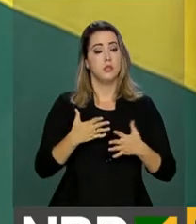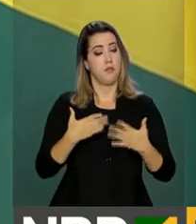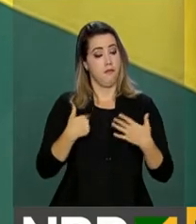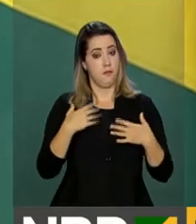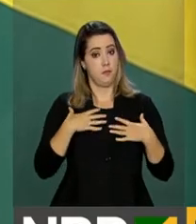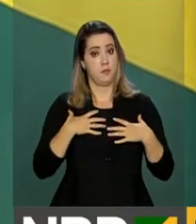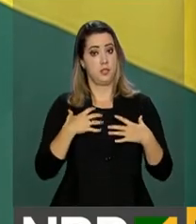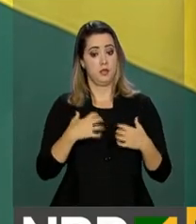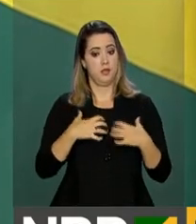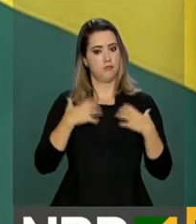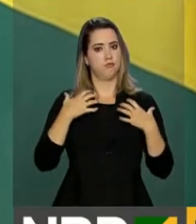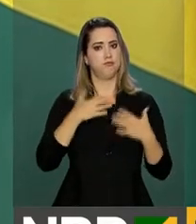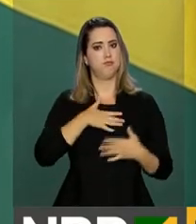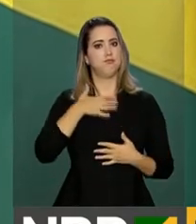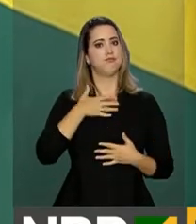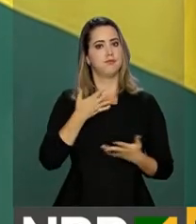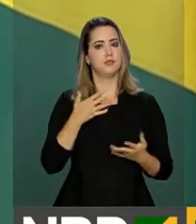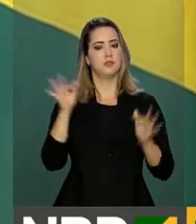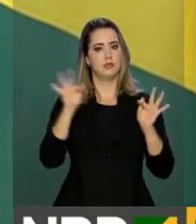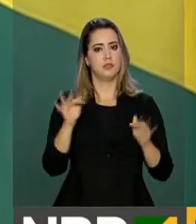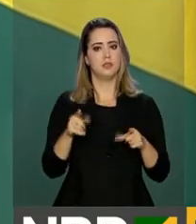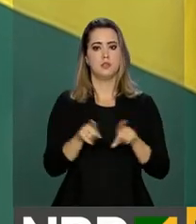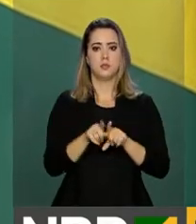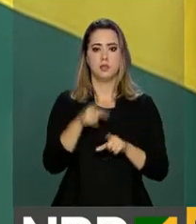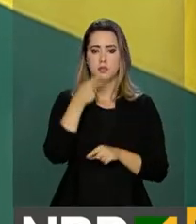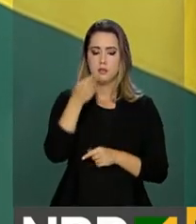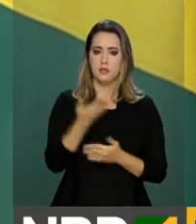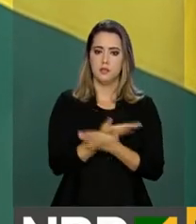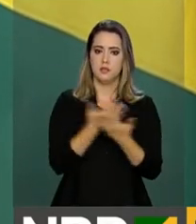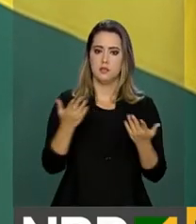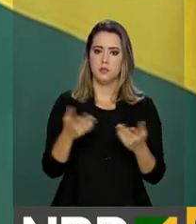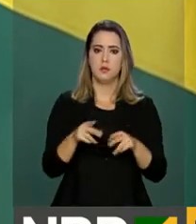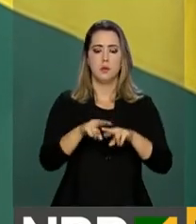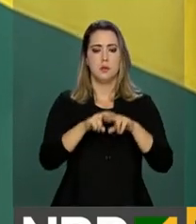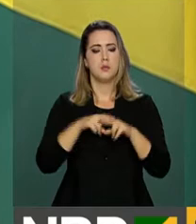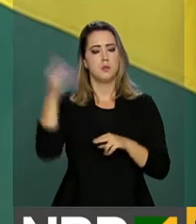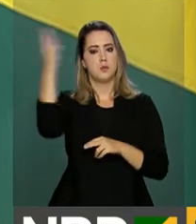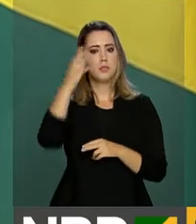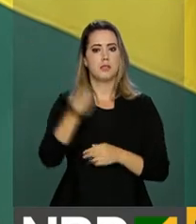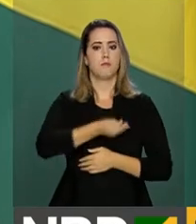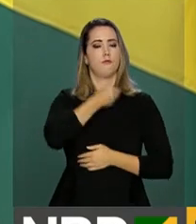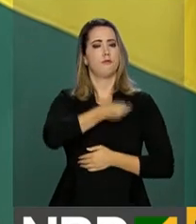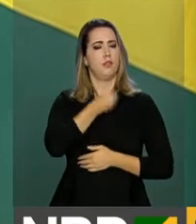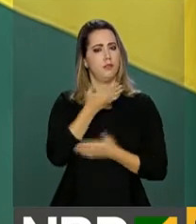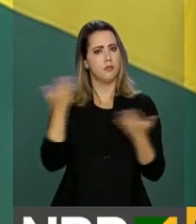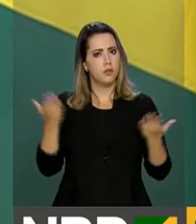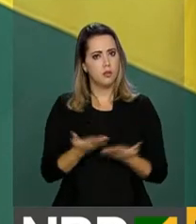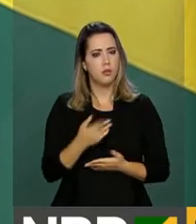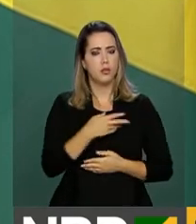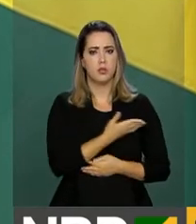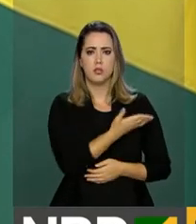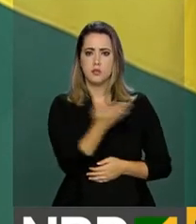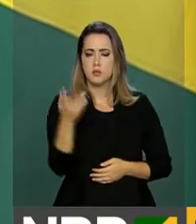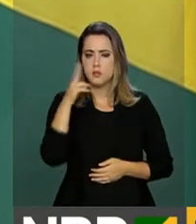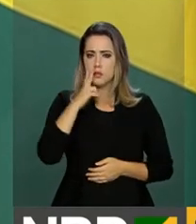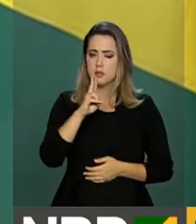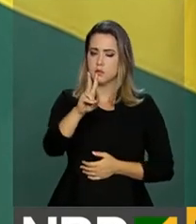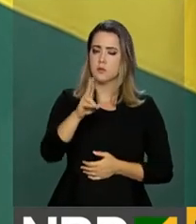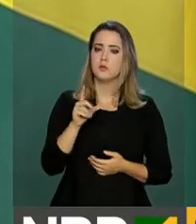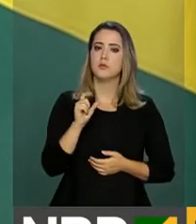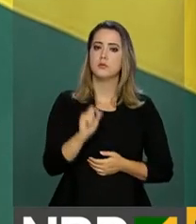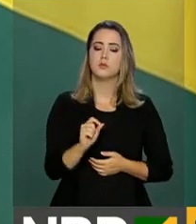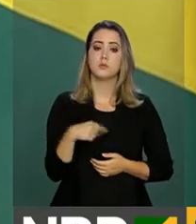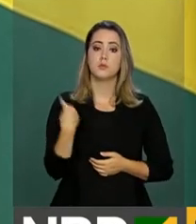porque eu quero transmitir também o entusiasmo pelo que o brasil está vivendo vocês vejam o seguinte nós